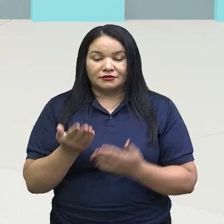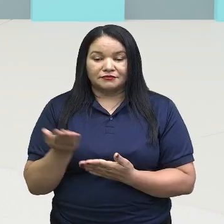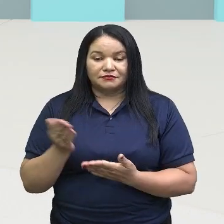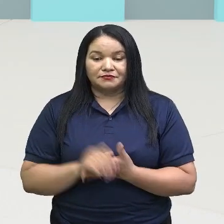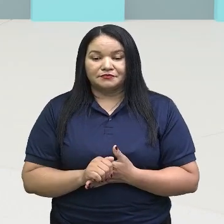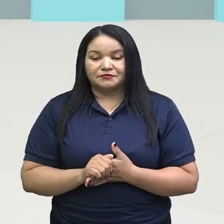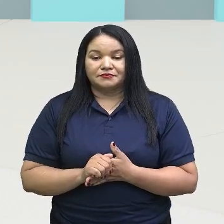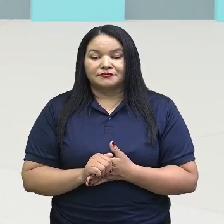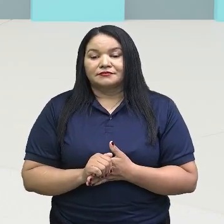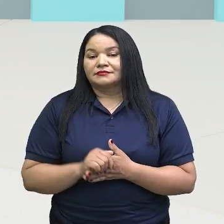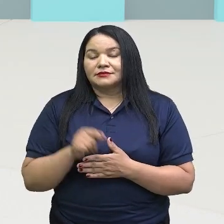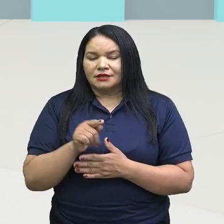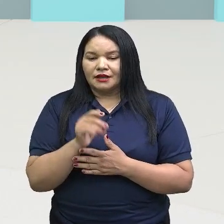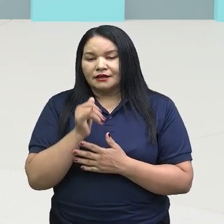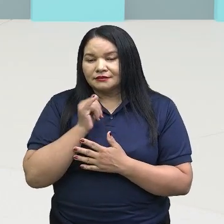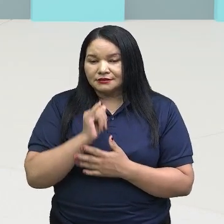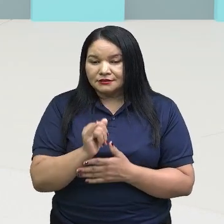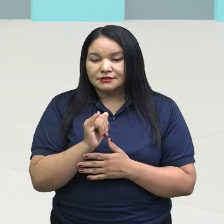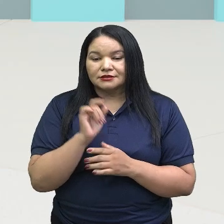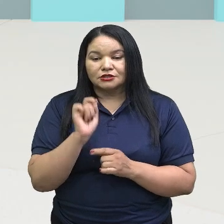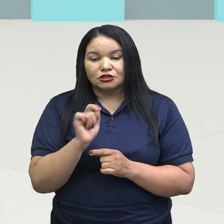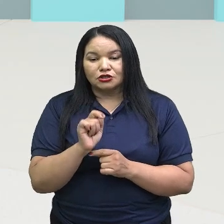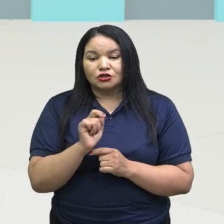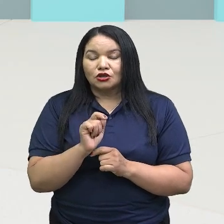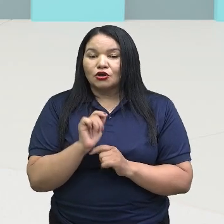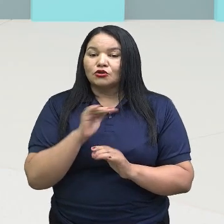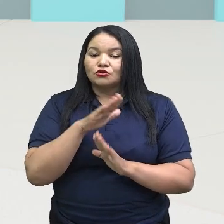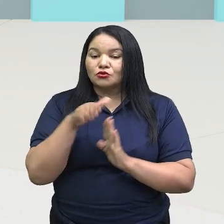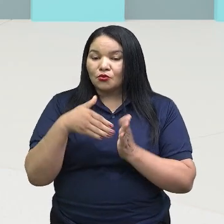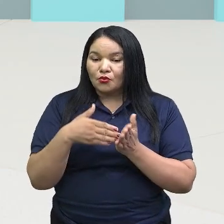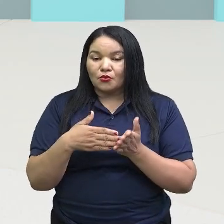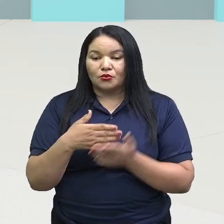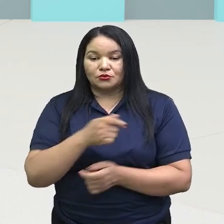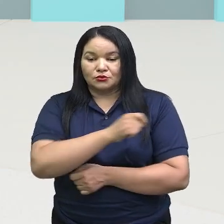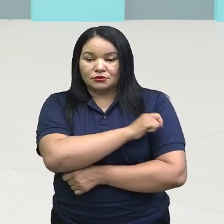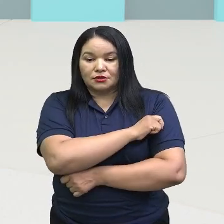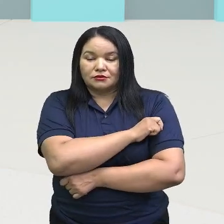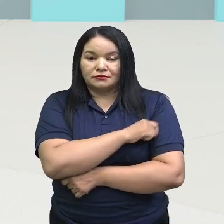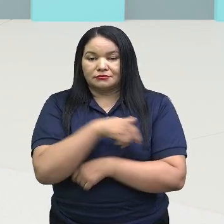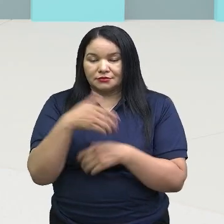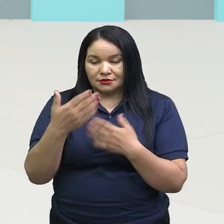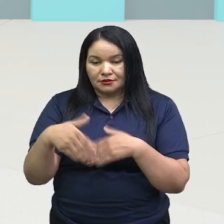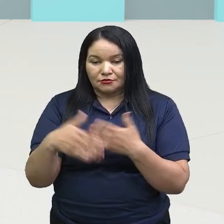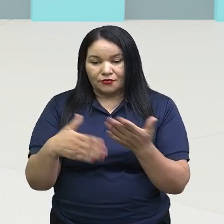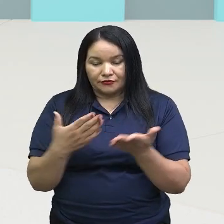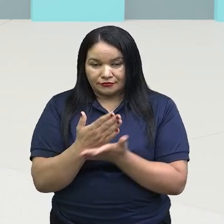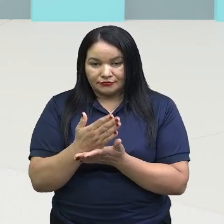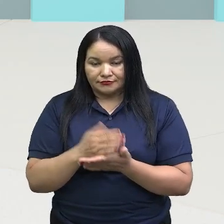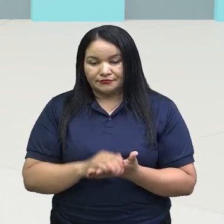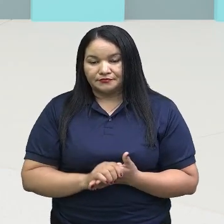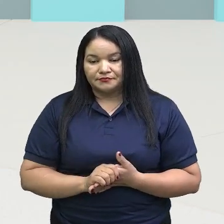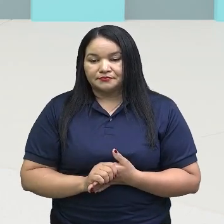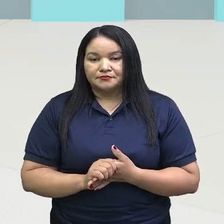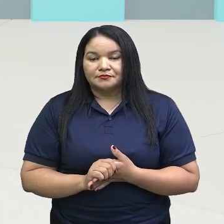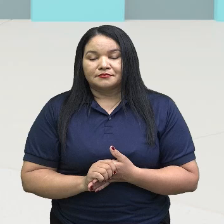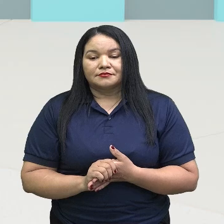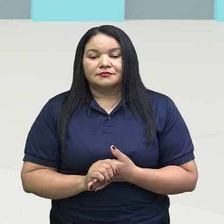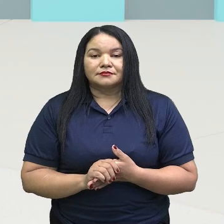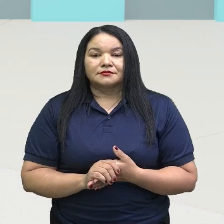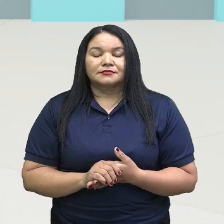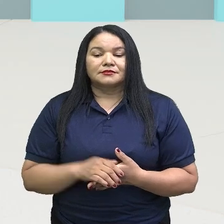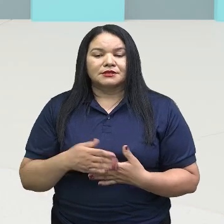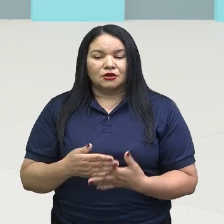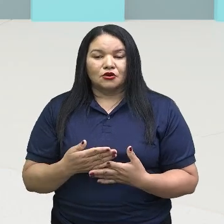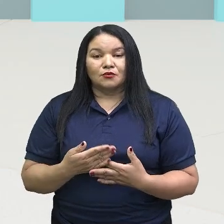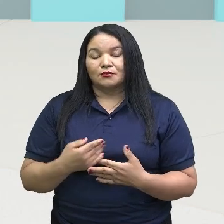assim: ela disse que todos os alunos vão passar na prova. Então, veja, quando eu